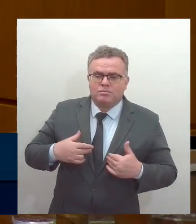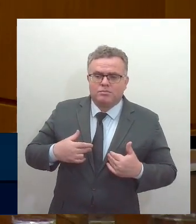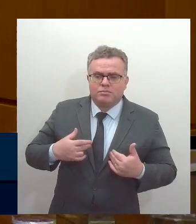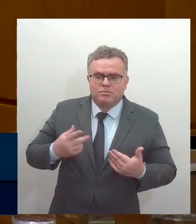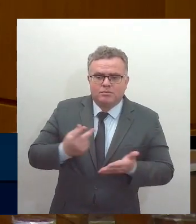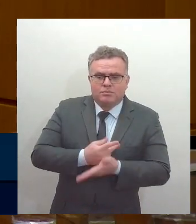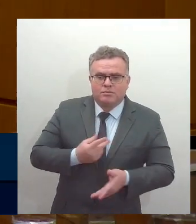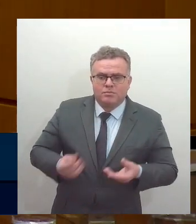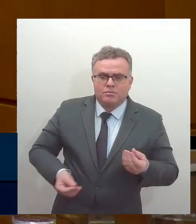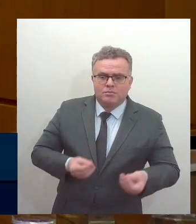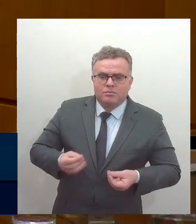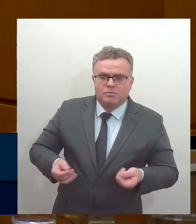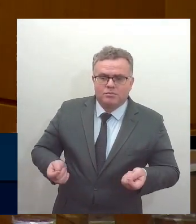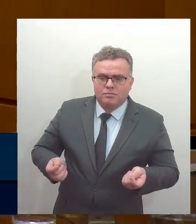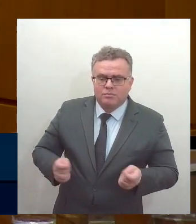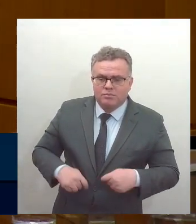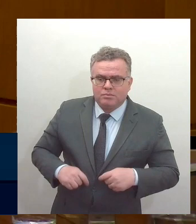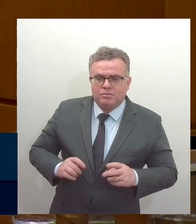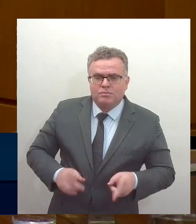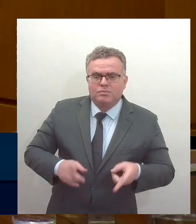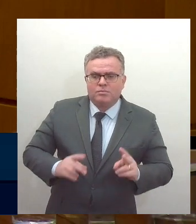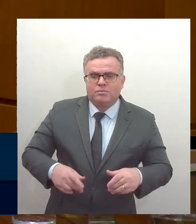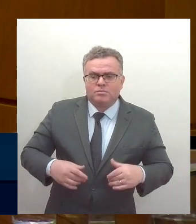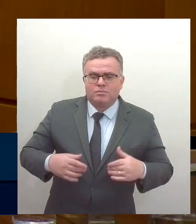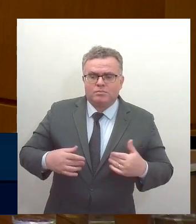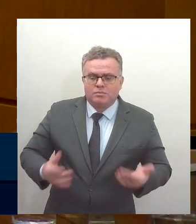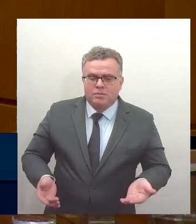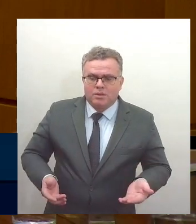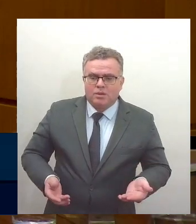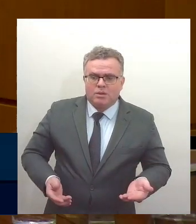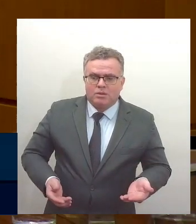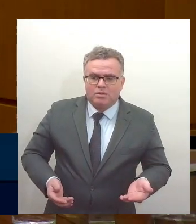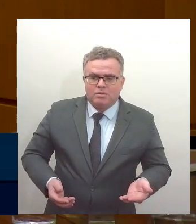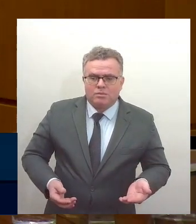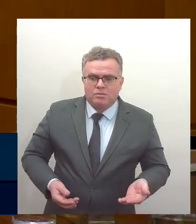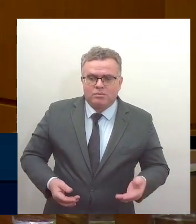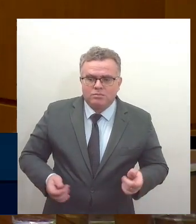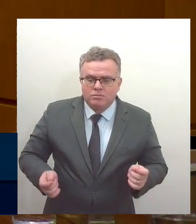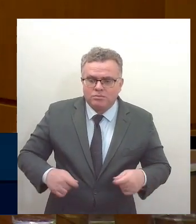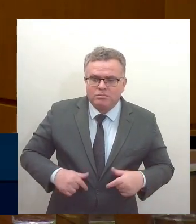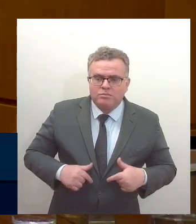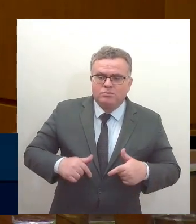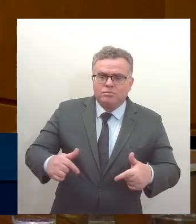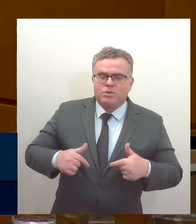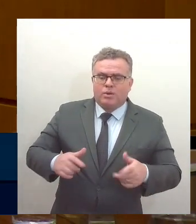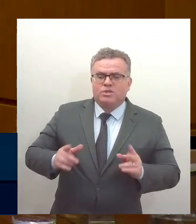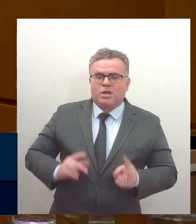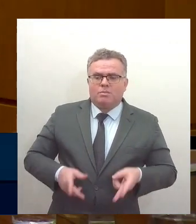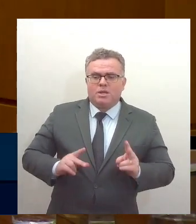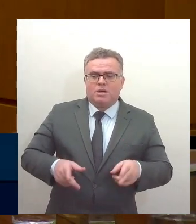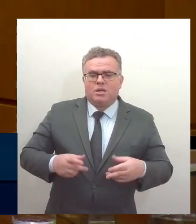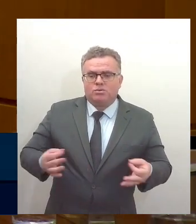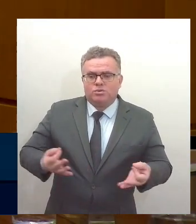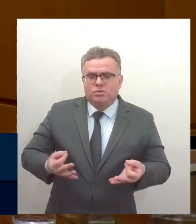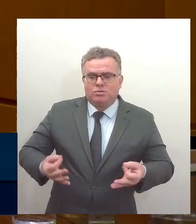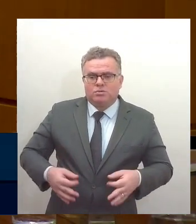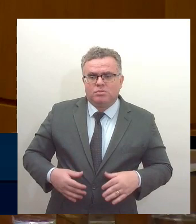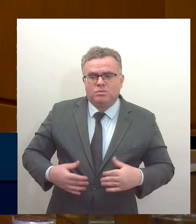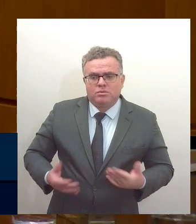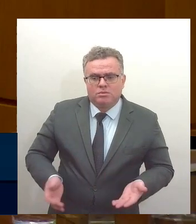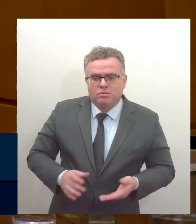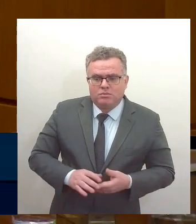uma iniciativa pedagógica de combate ao racismo. E foi uma reunião muito importante onde a gente